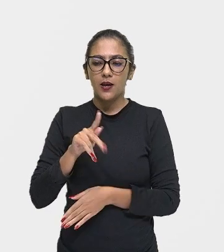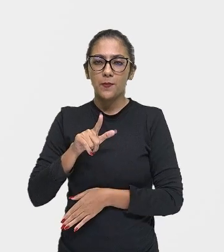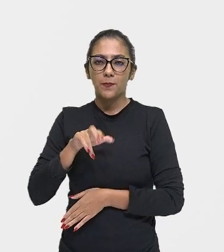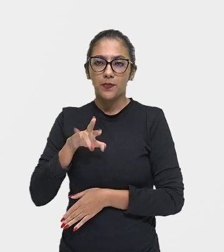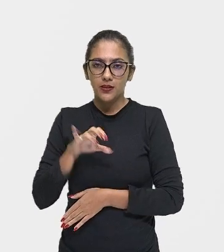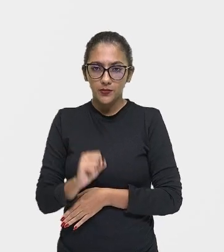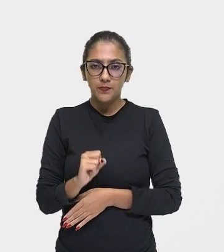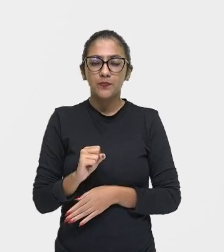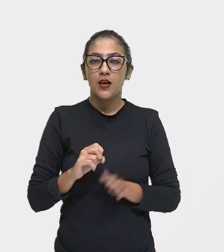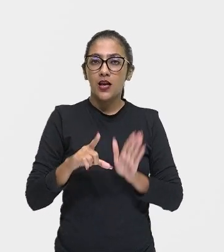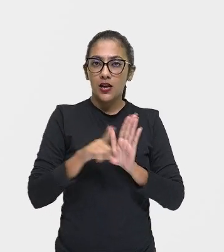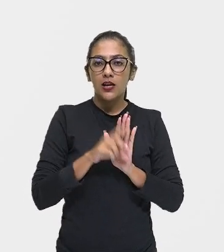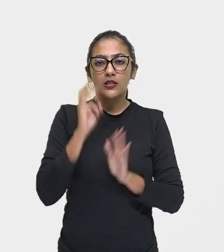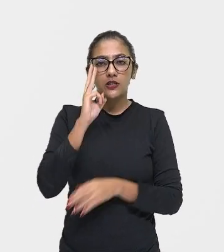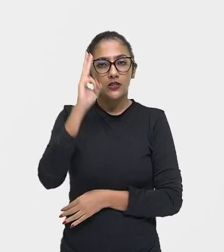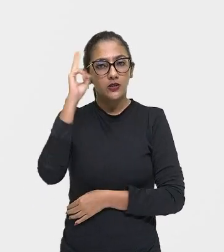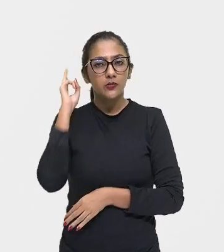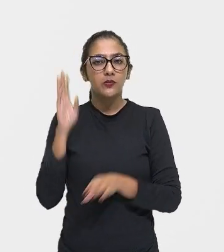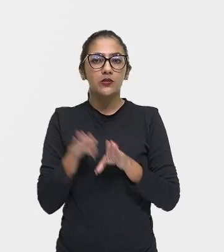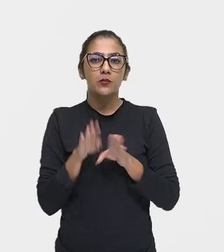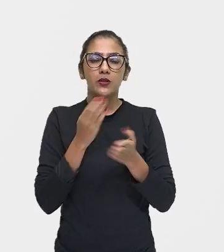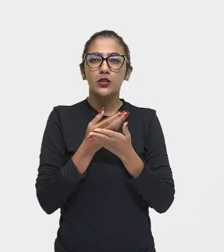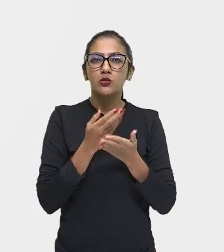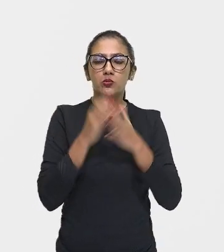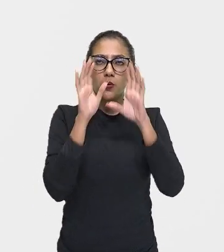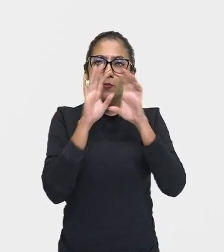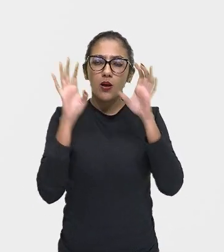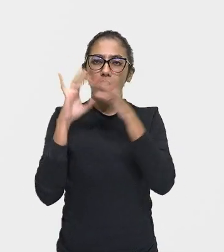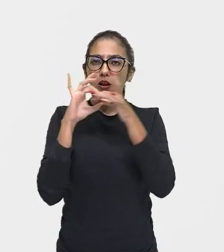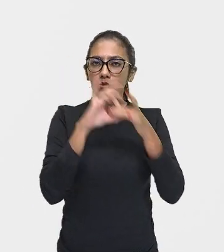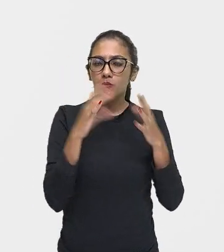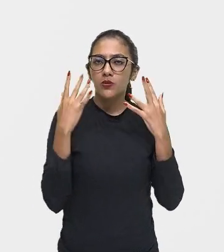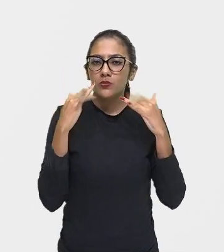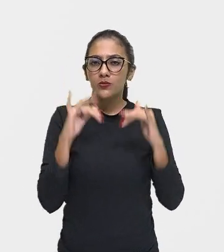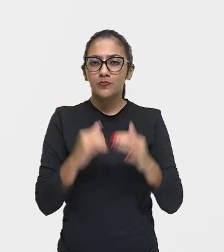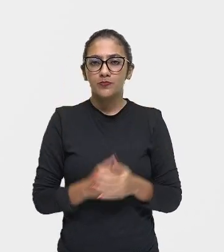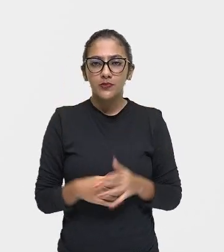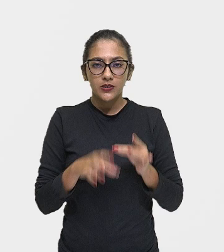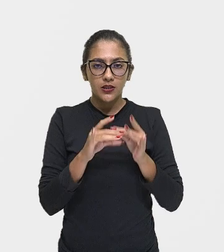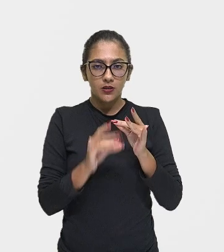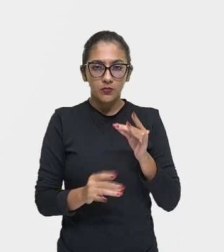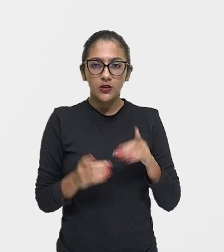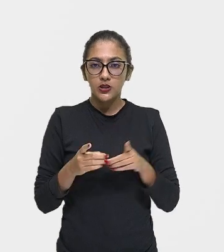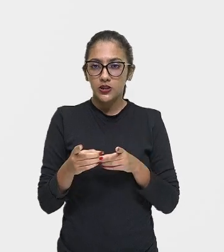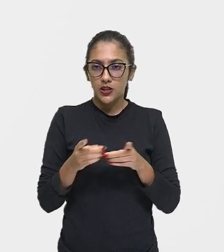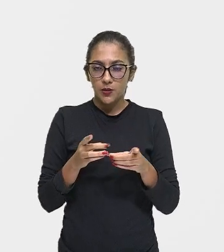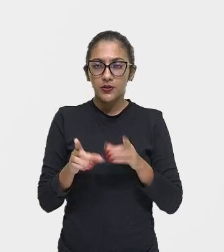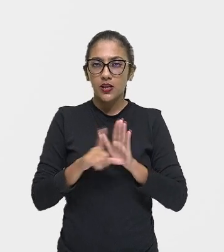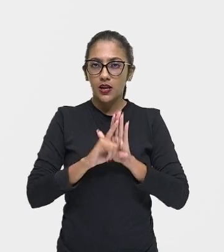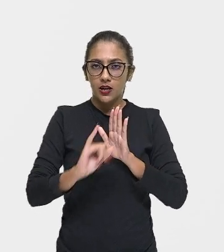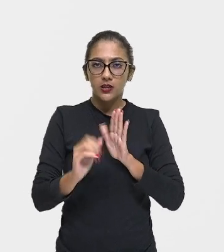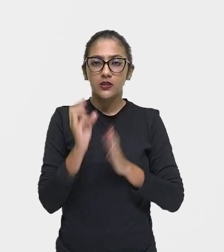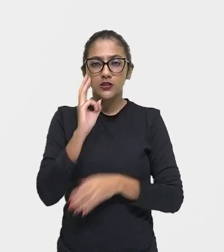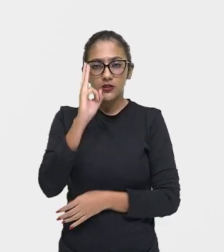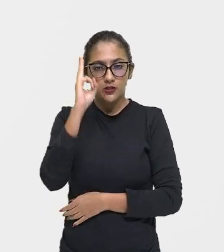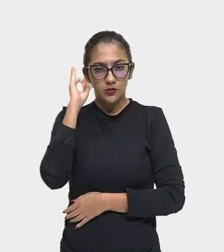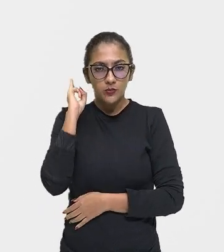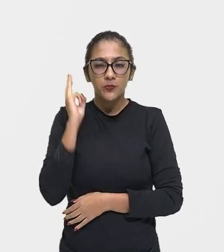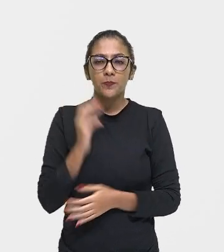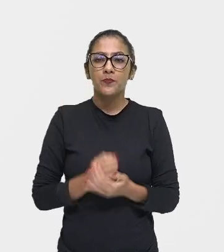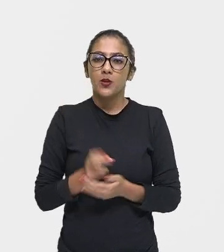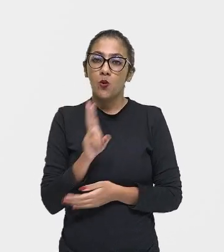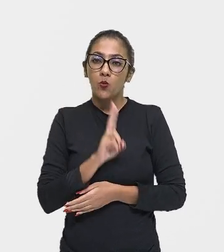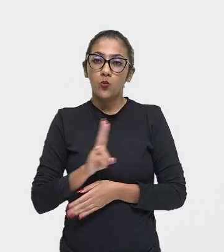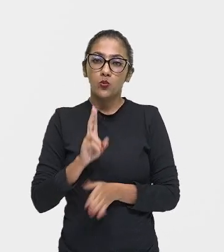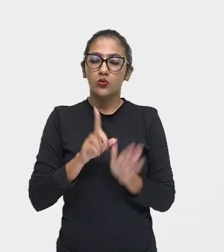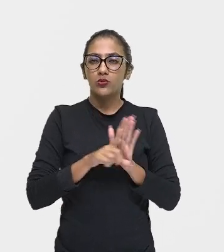de Newton, astrobiologia, detalhamento, dinâmica, leis de Newton, aplicações